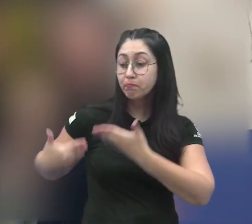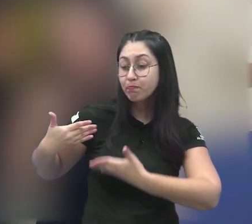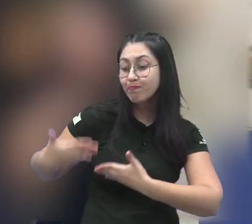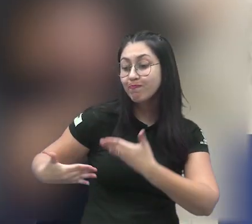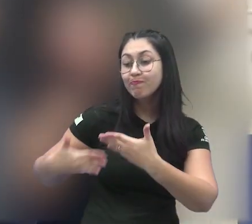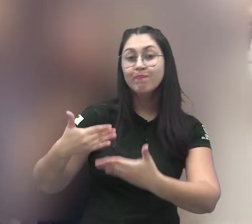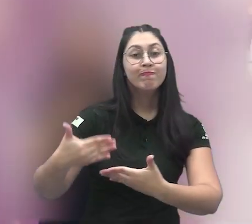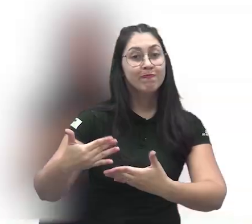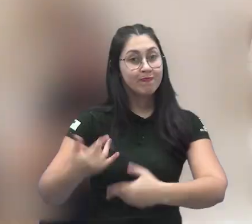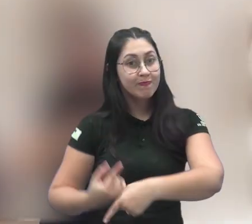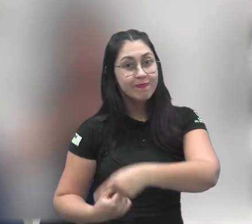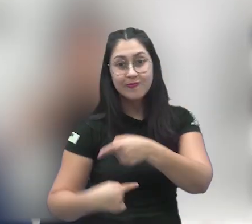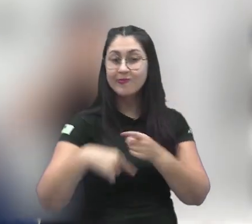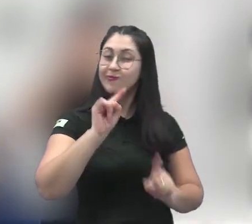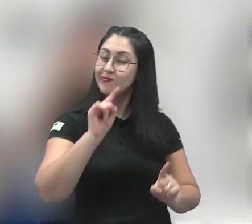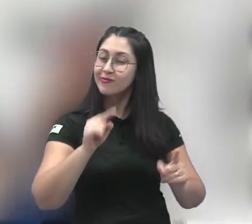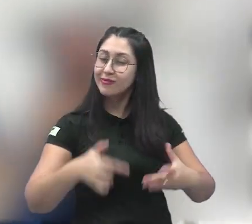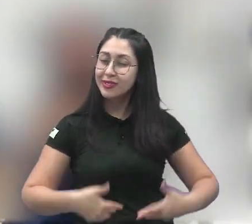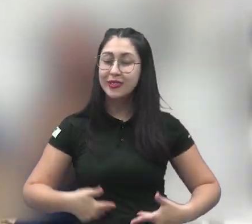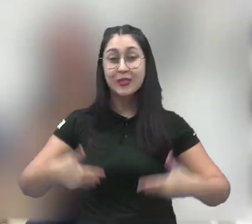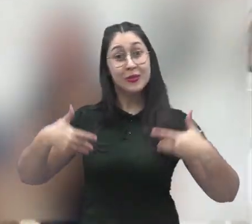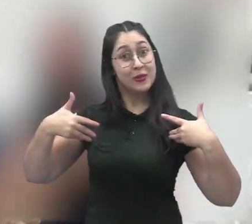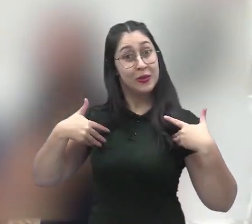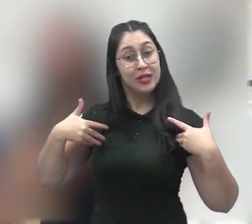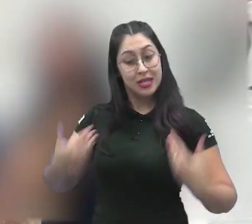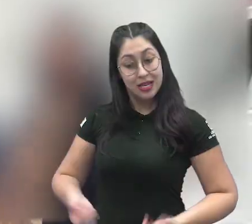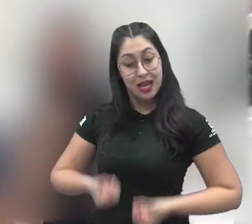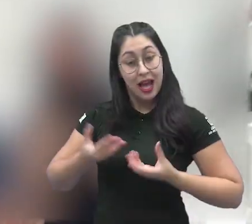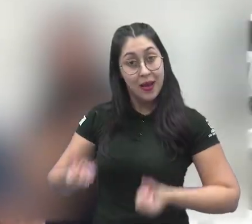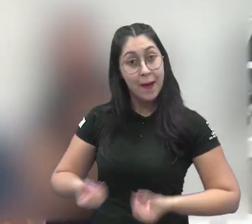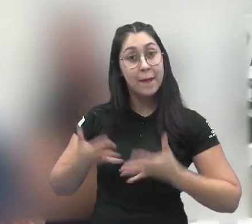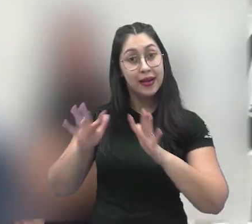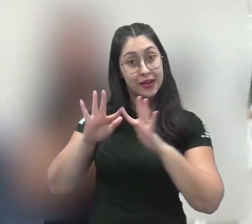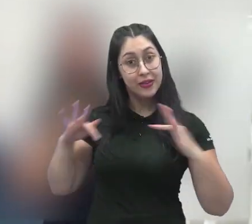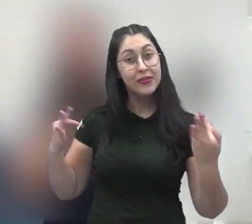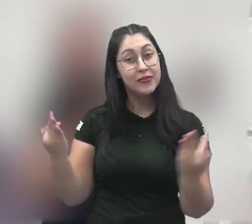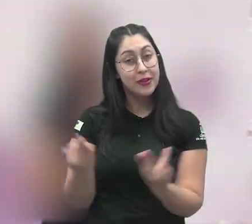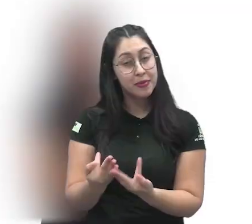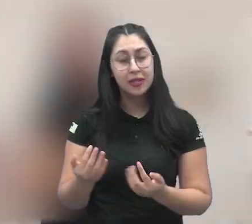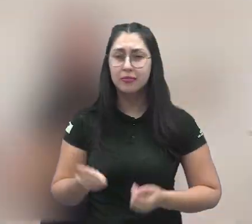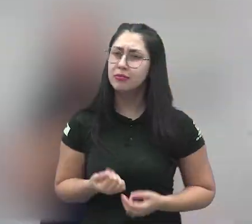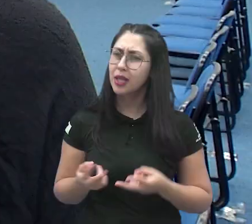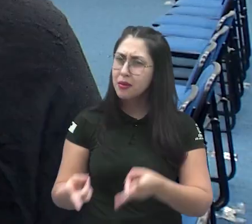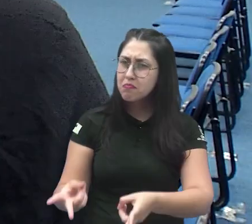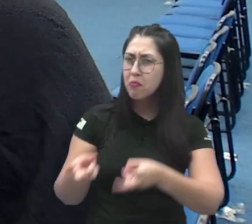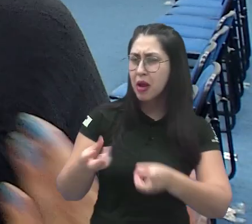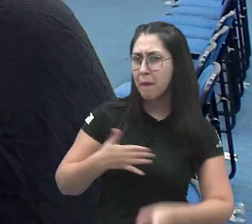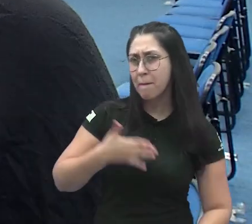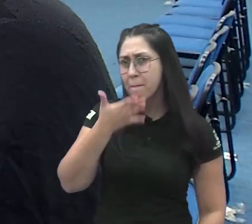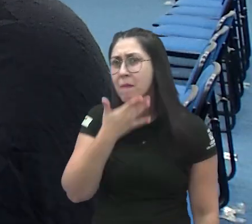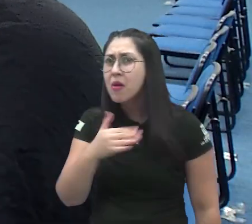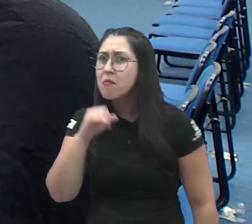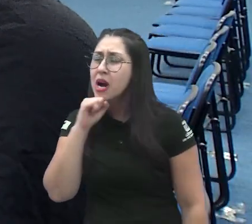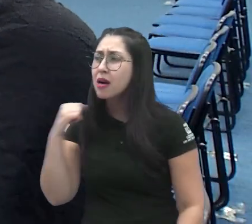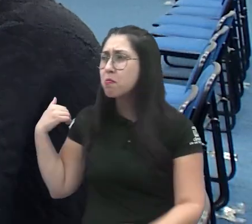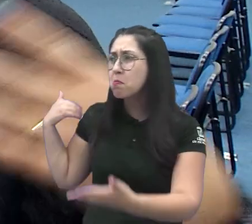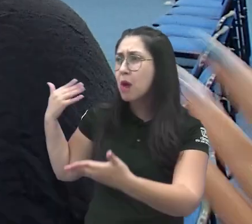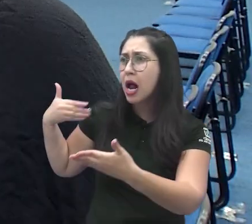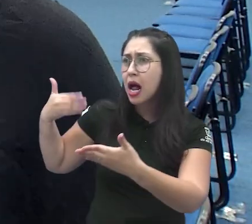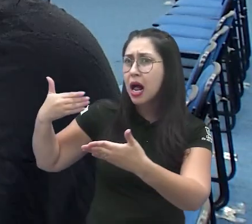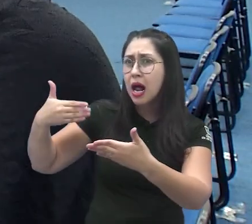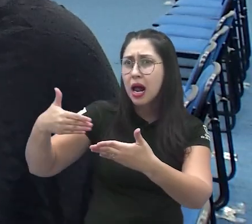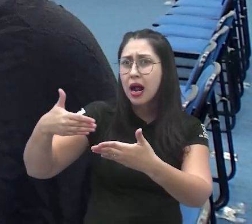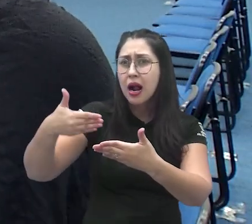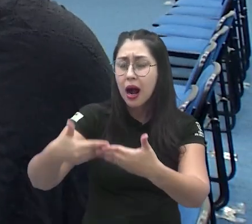A trajetória de superação é motivo de orgulho e inspiração para a família. Ver toda a trajetória dele,